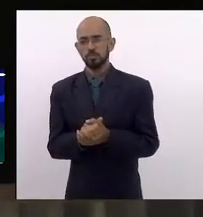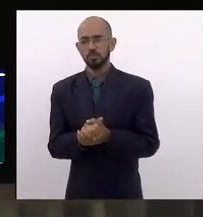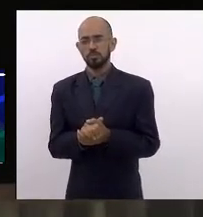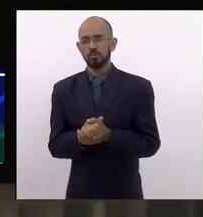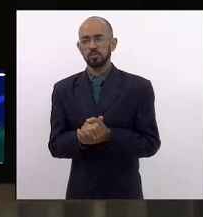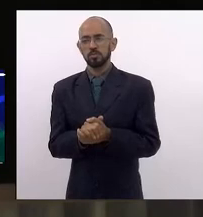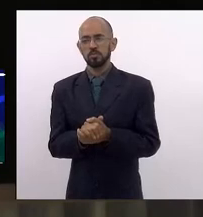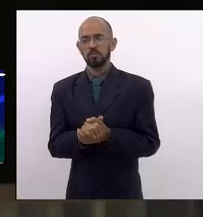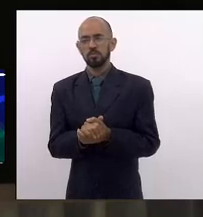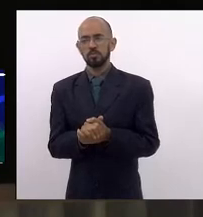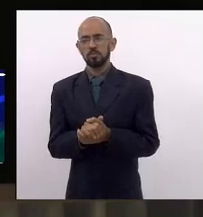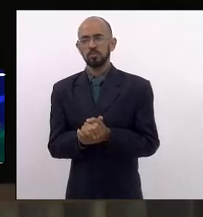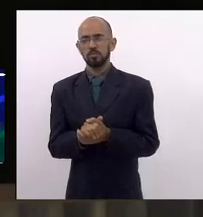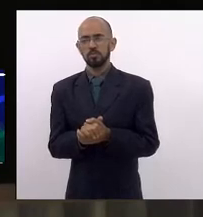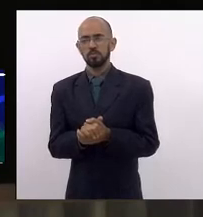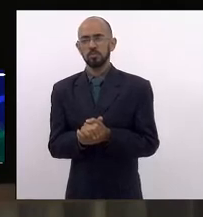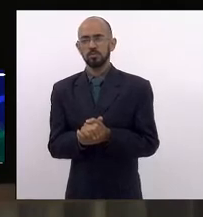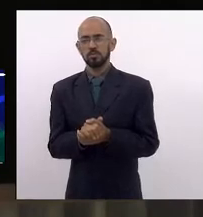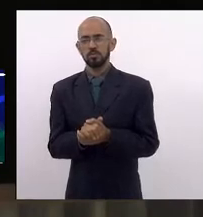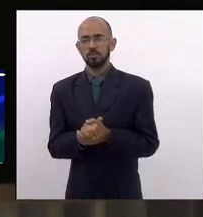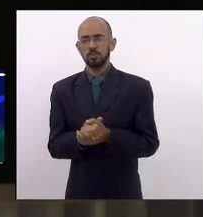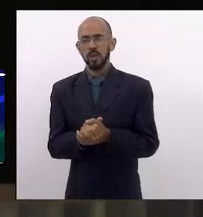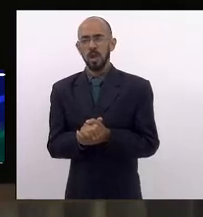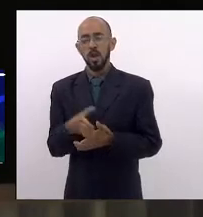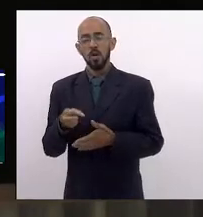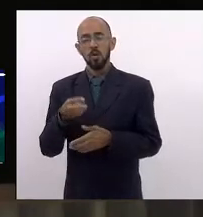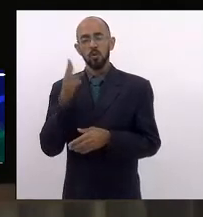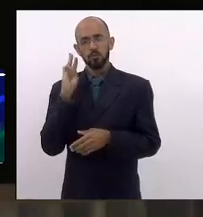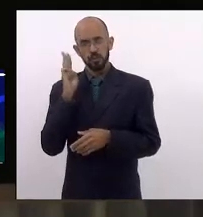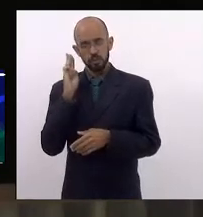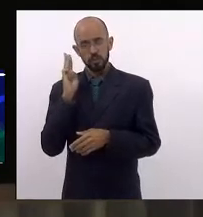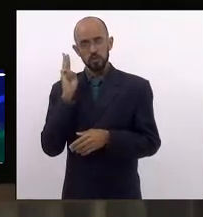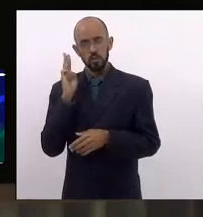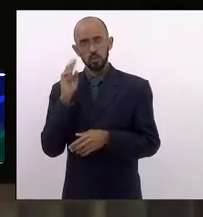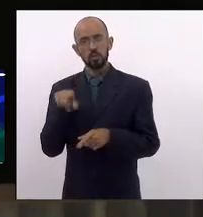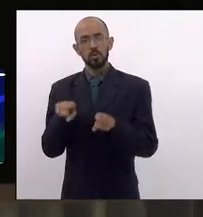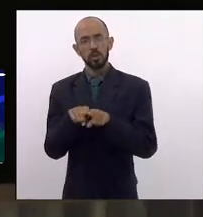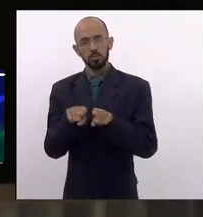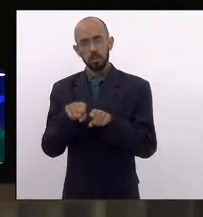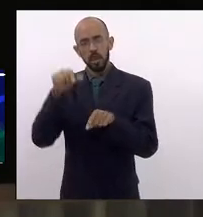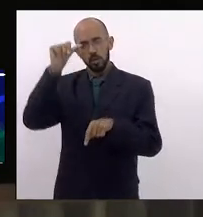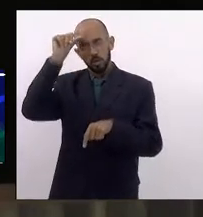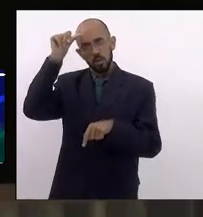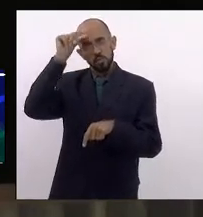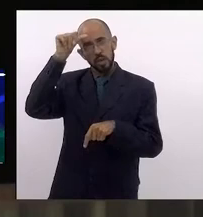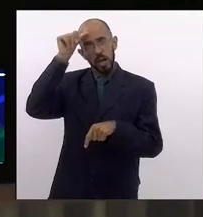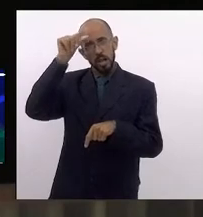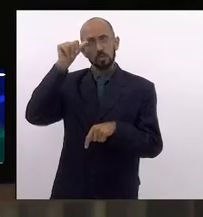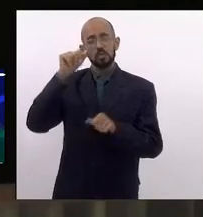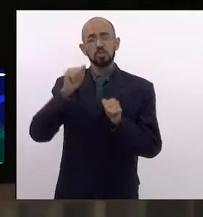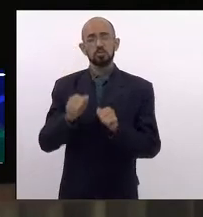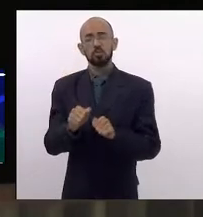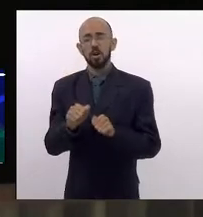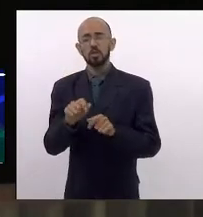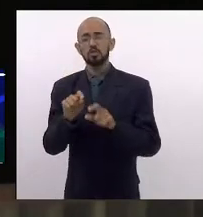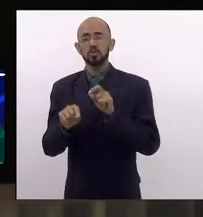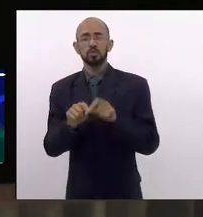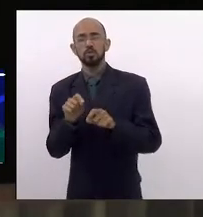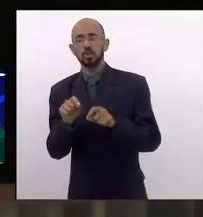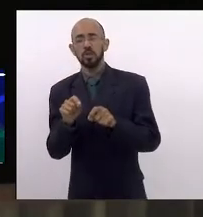contato aquele que se foi como aquele que ficou a gente pode até